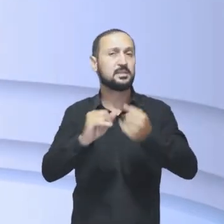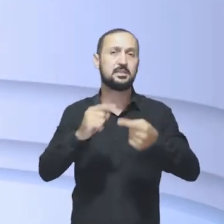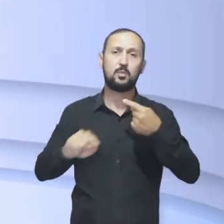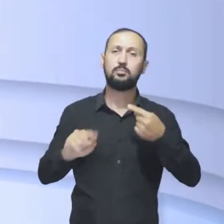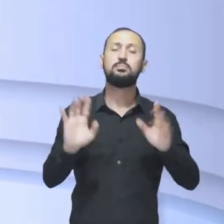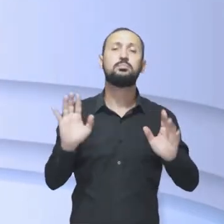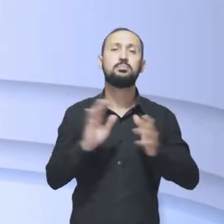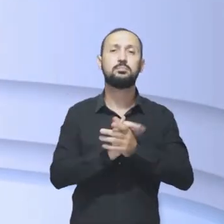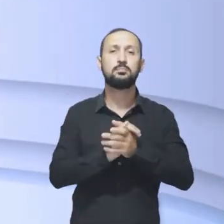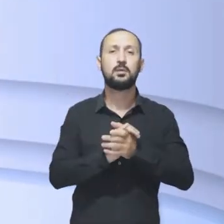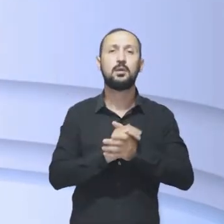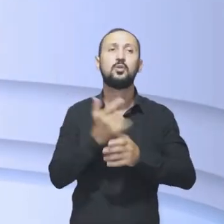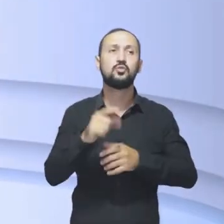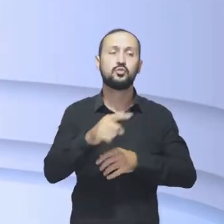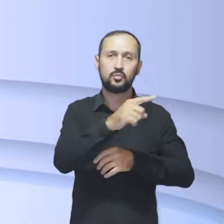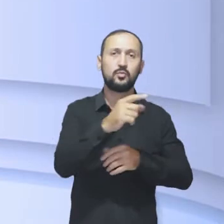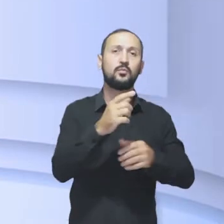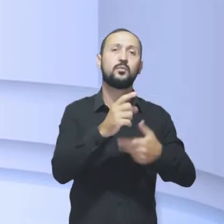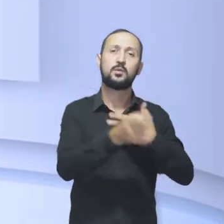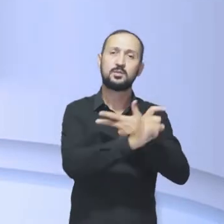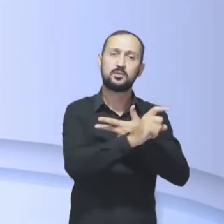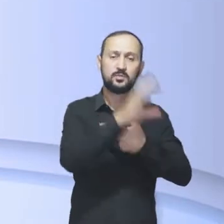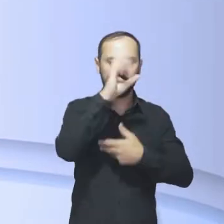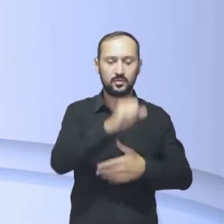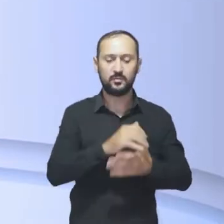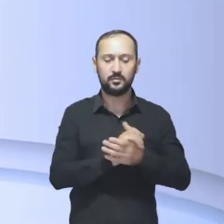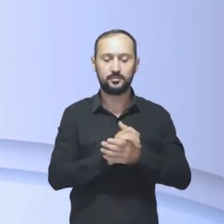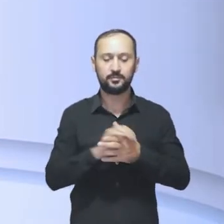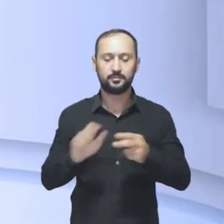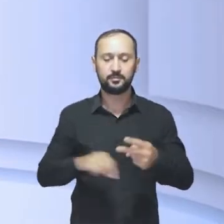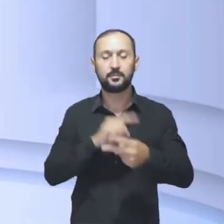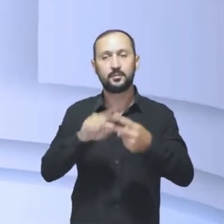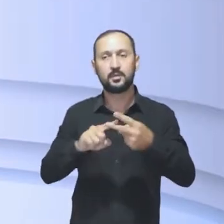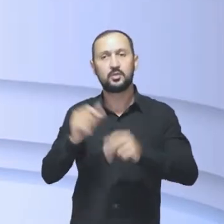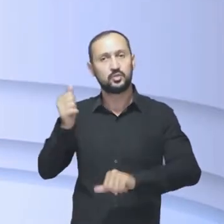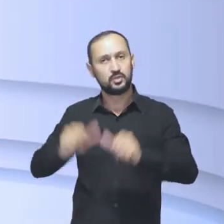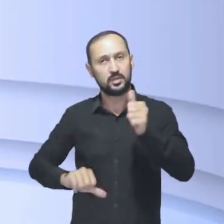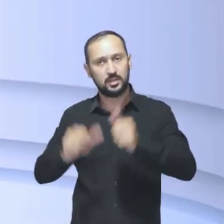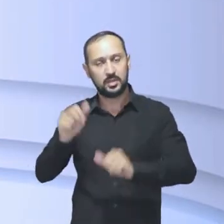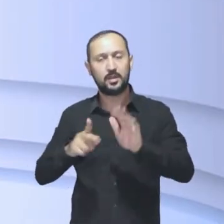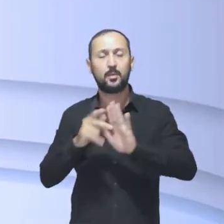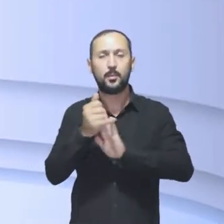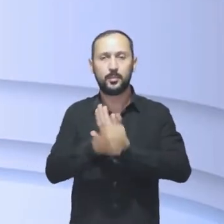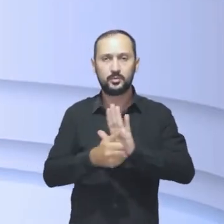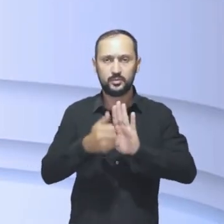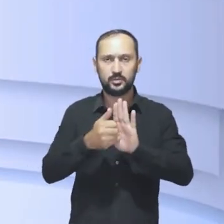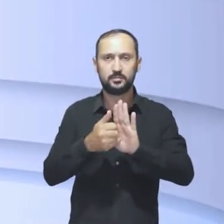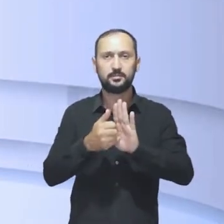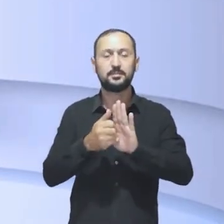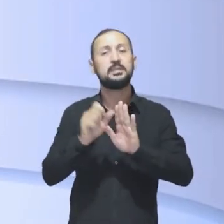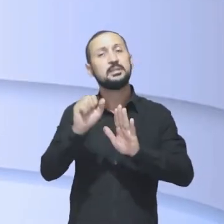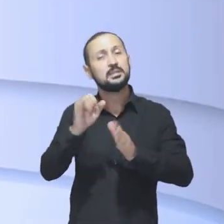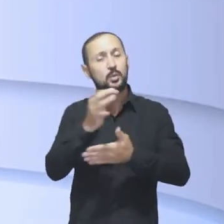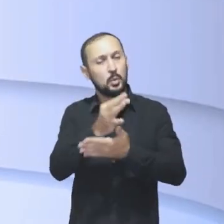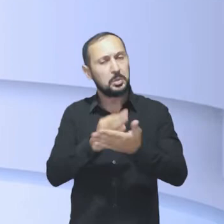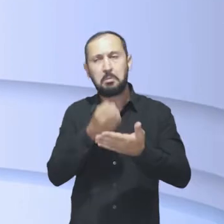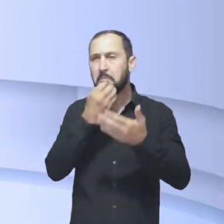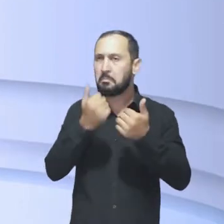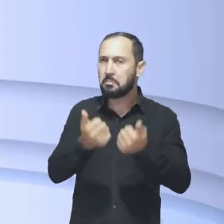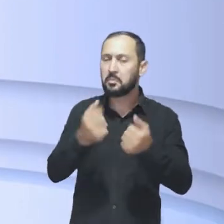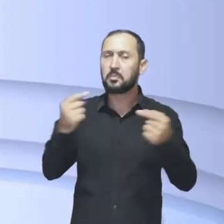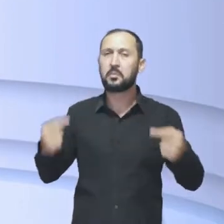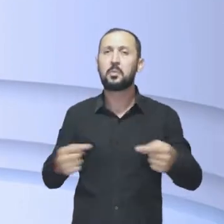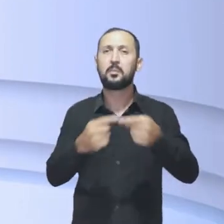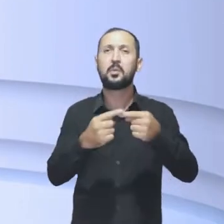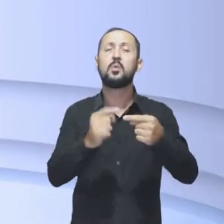ao que o Executivo propôs, se as emendas foram inseridas naquele projeto e estão